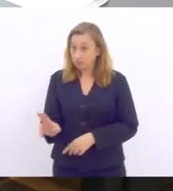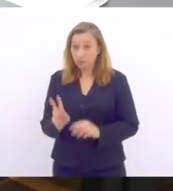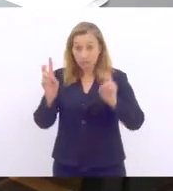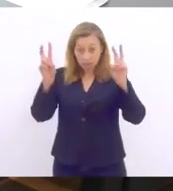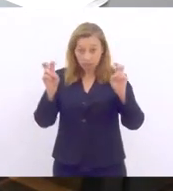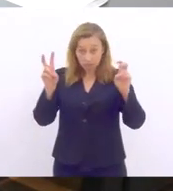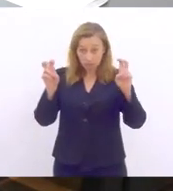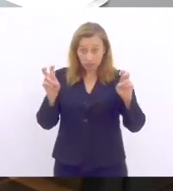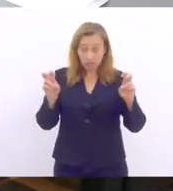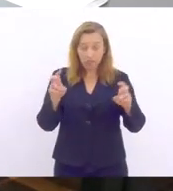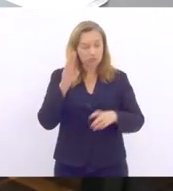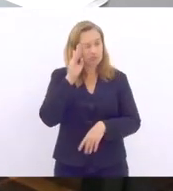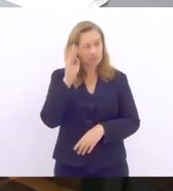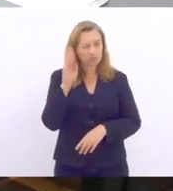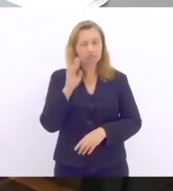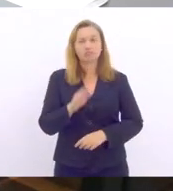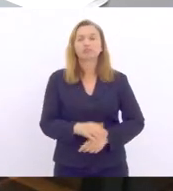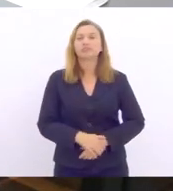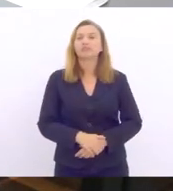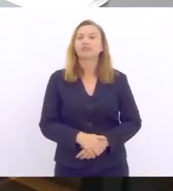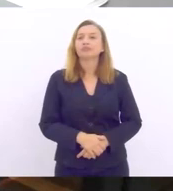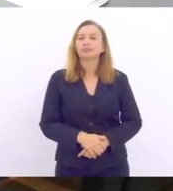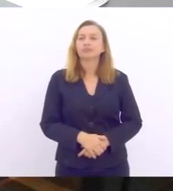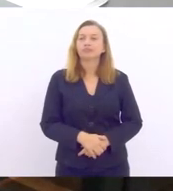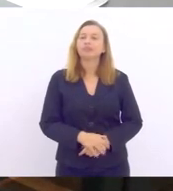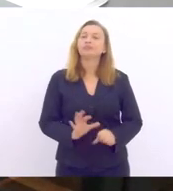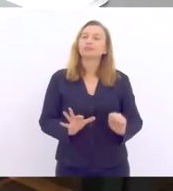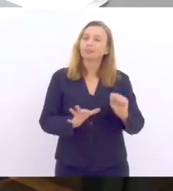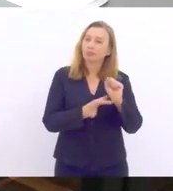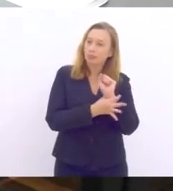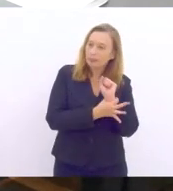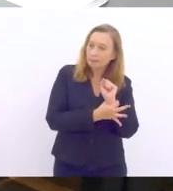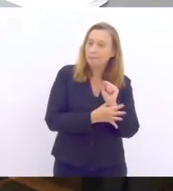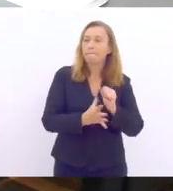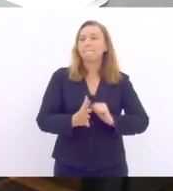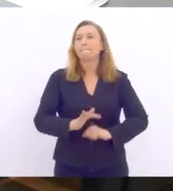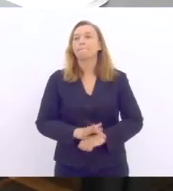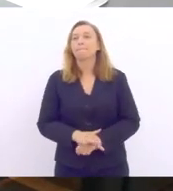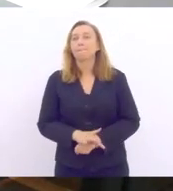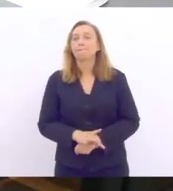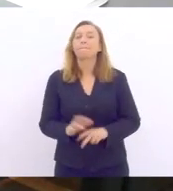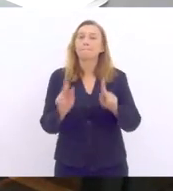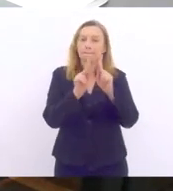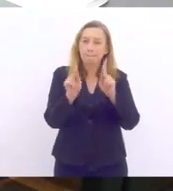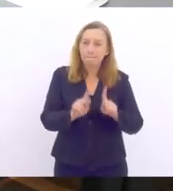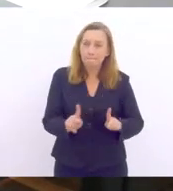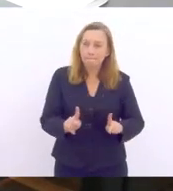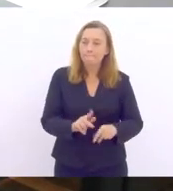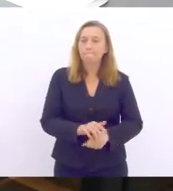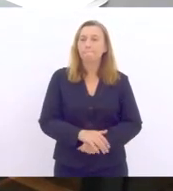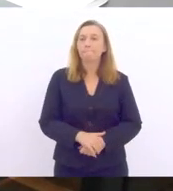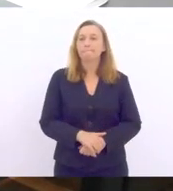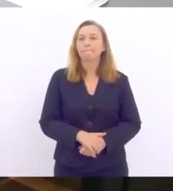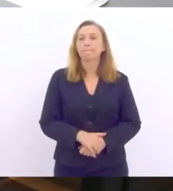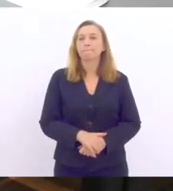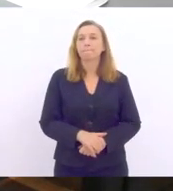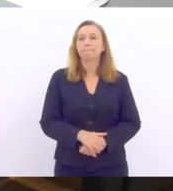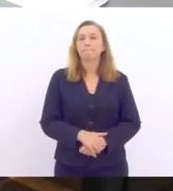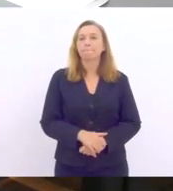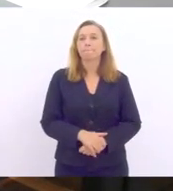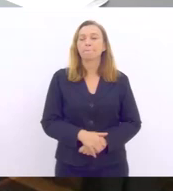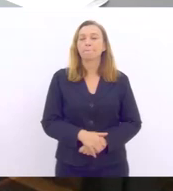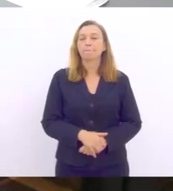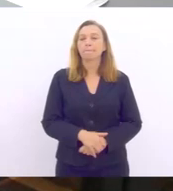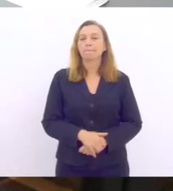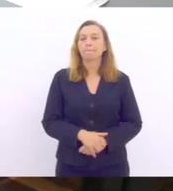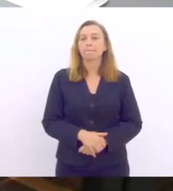que eu considero fundamental, a segurança, a paz, né, postergar